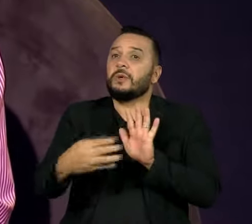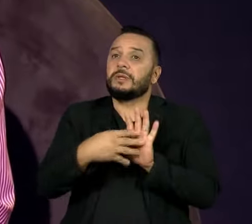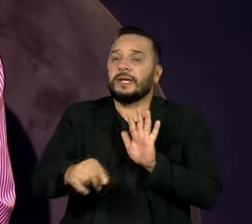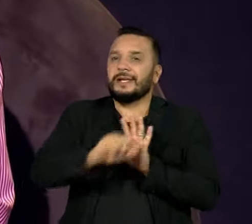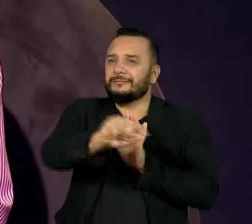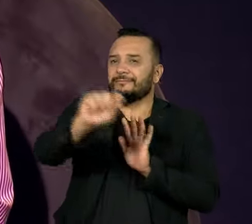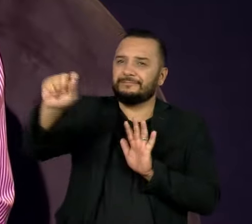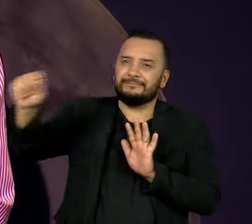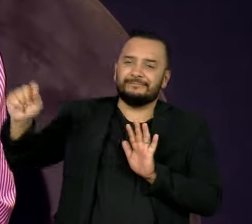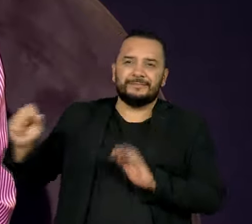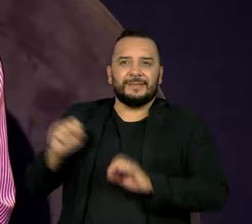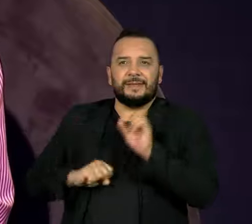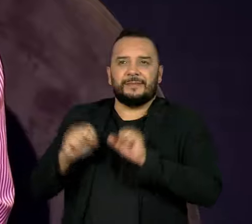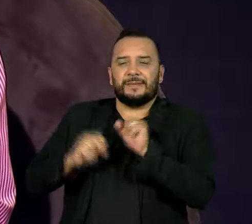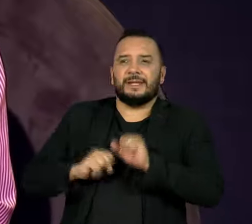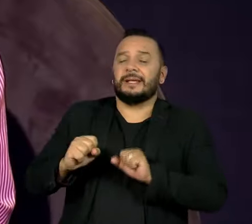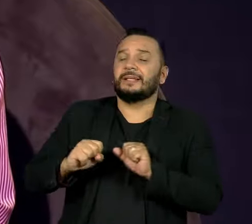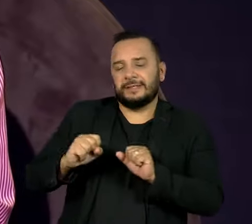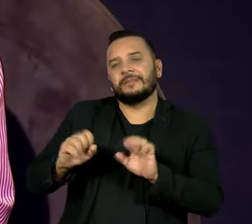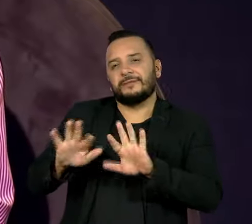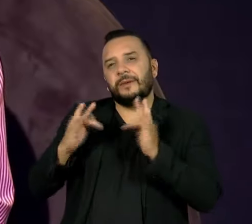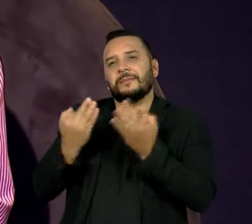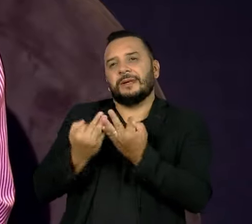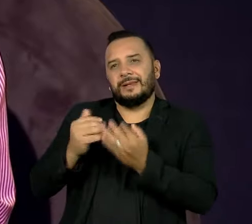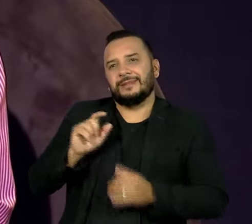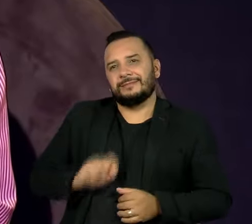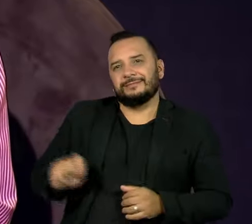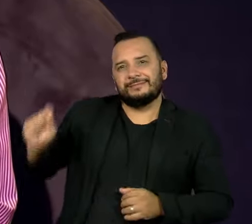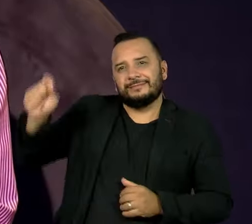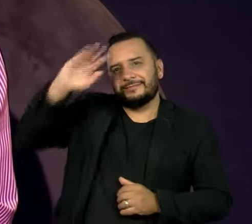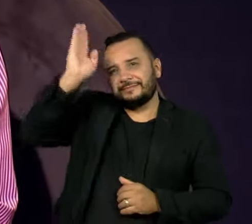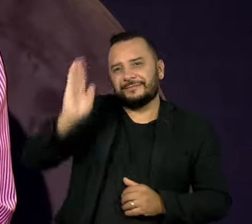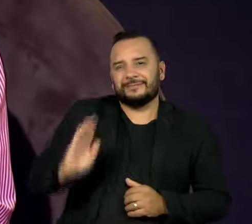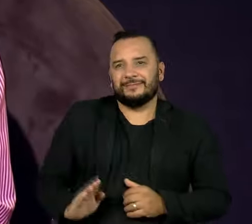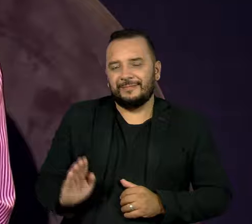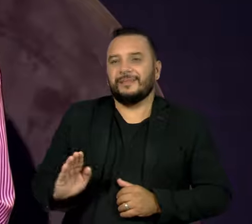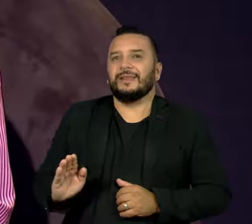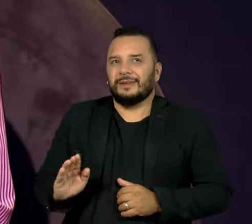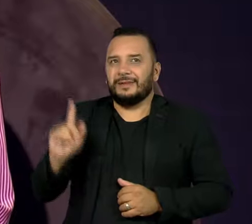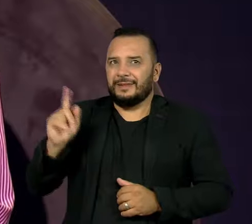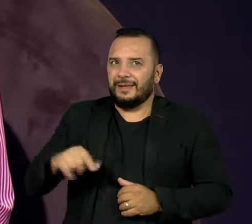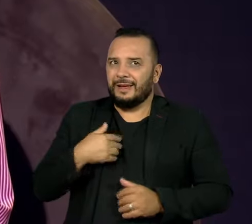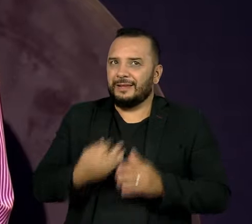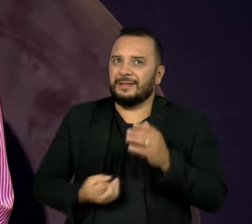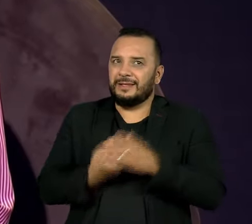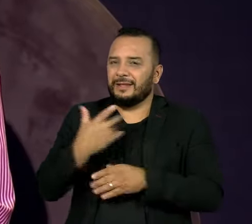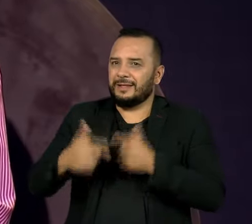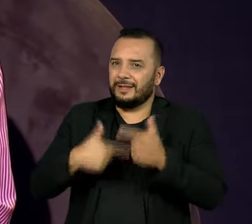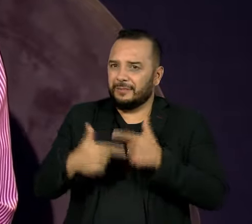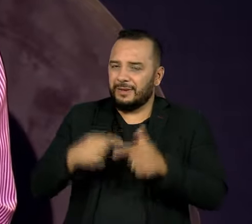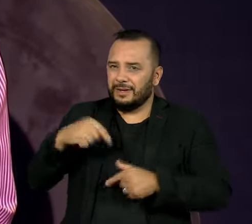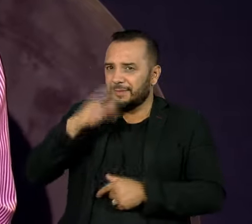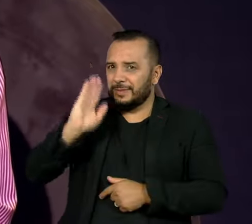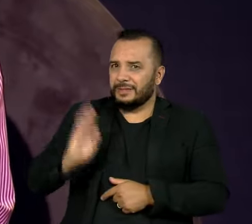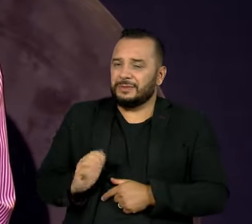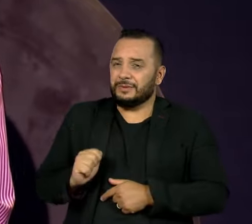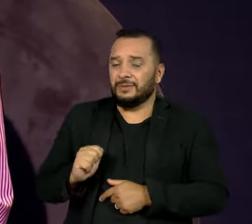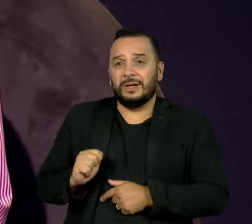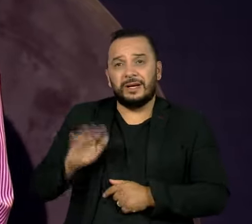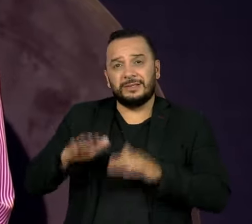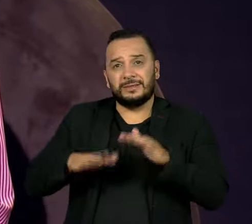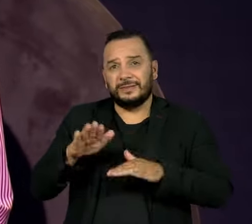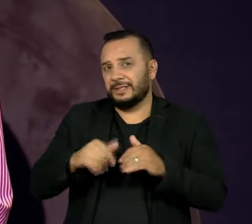outras empresas familiares brasileiras que são as grandes geradoras de emprego no Brasil, que não têm